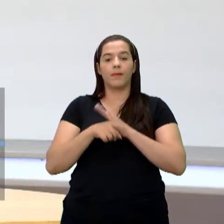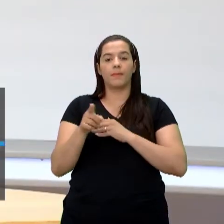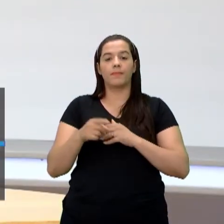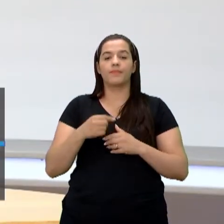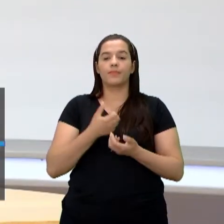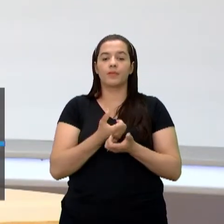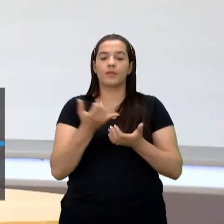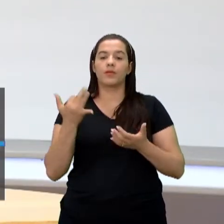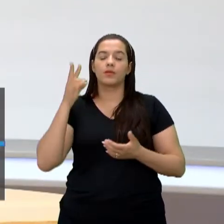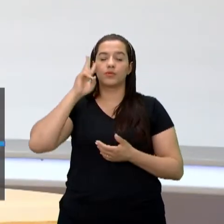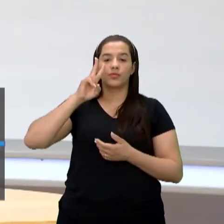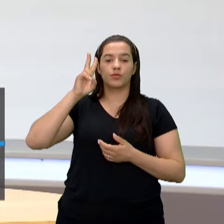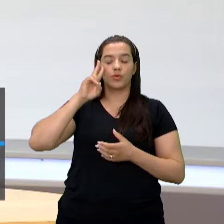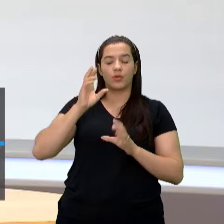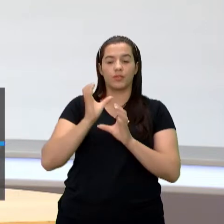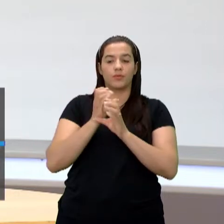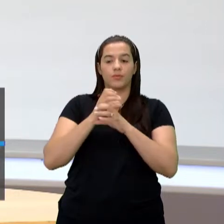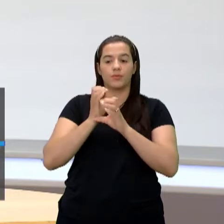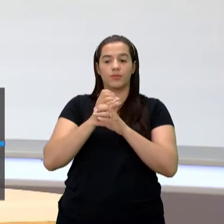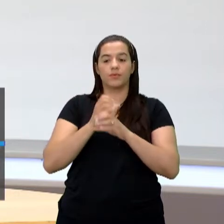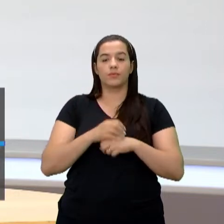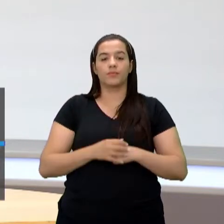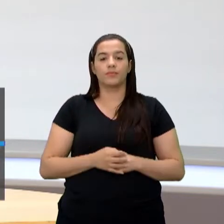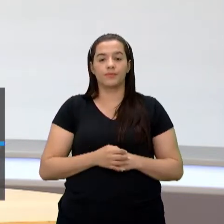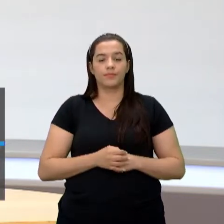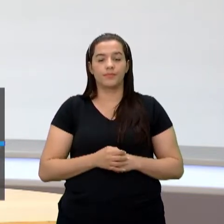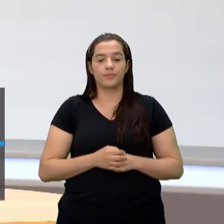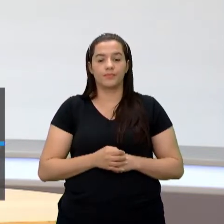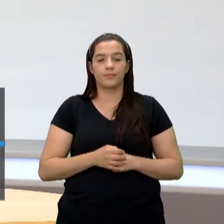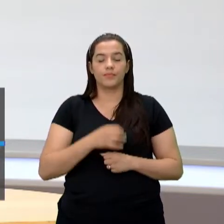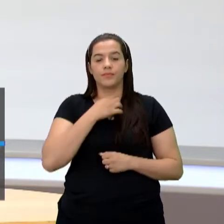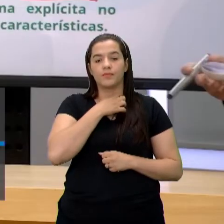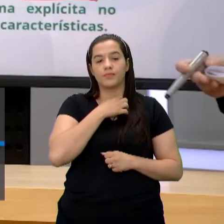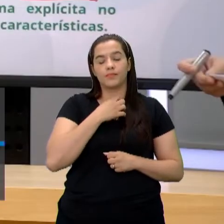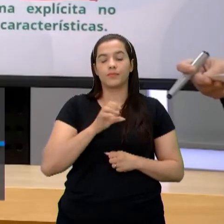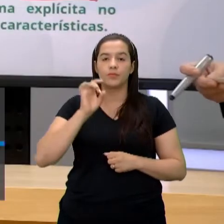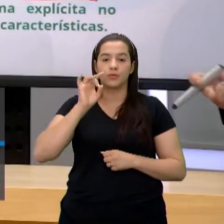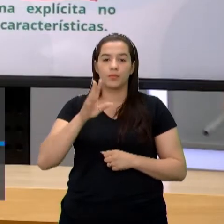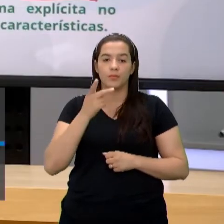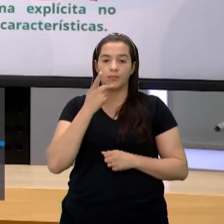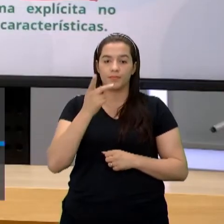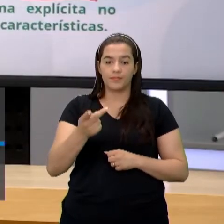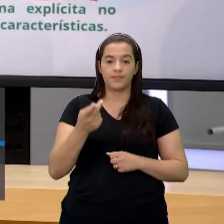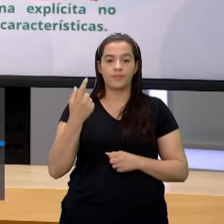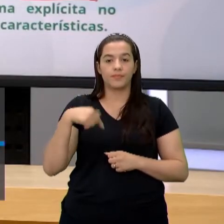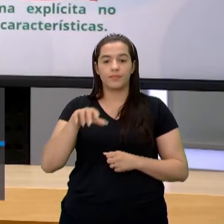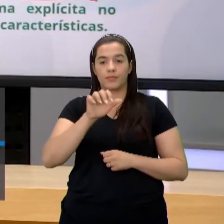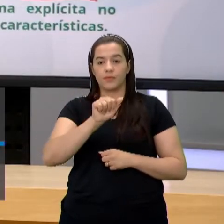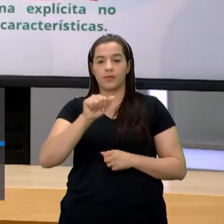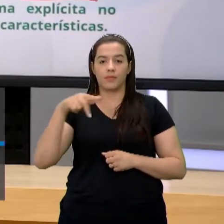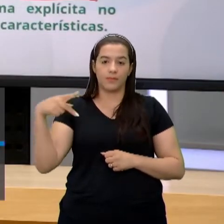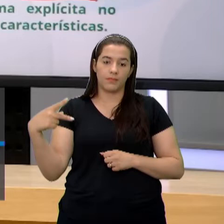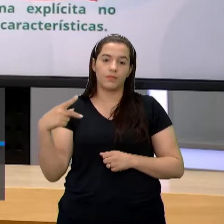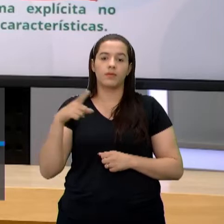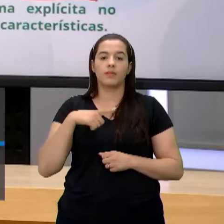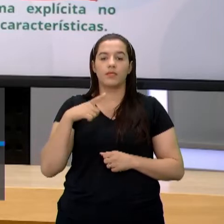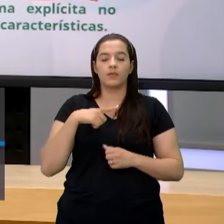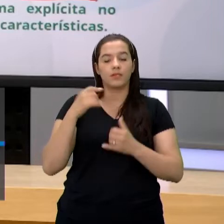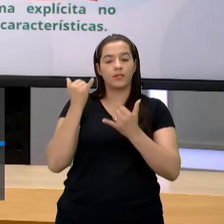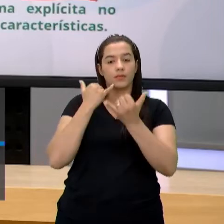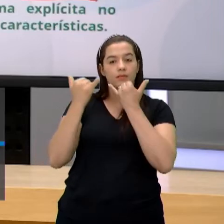a história do microscópio. Isso. E só para reforçar, lá nas APs, as